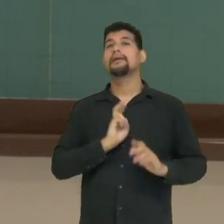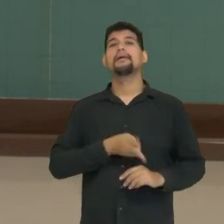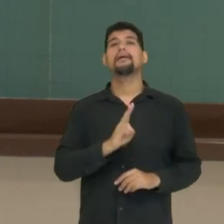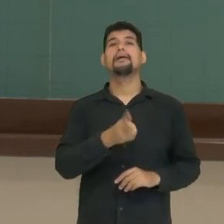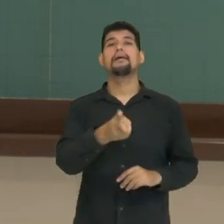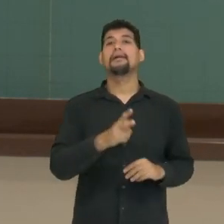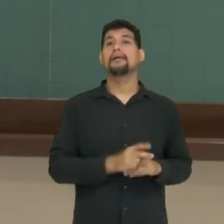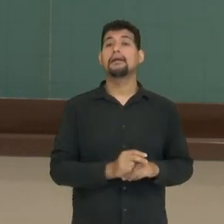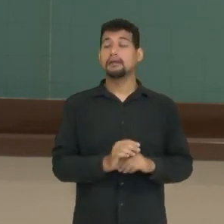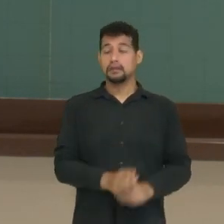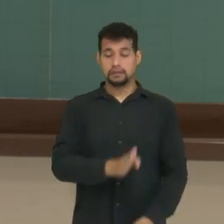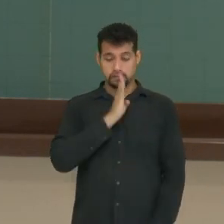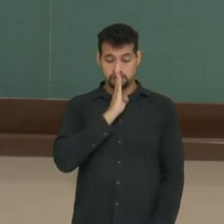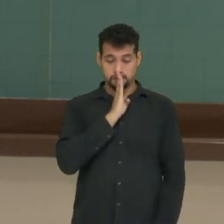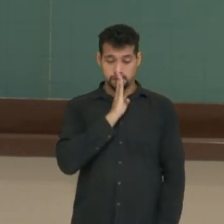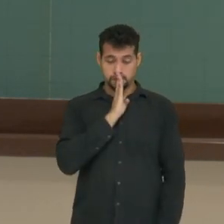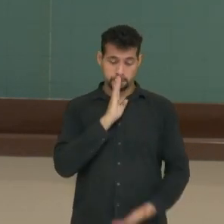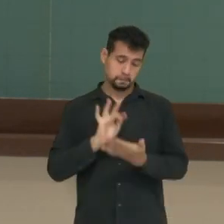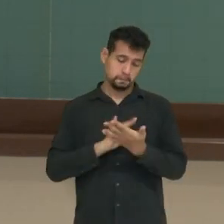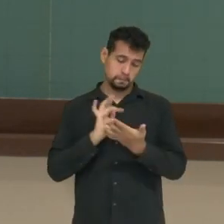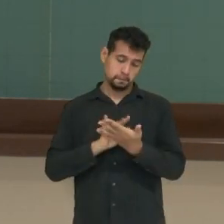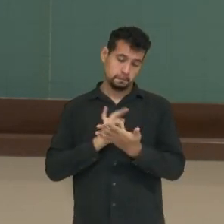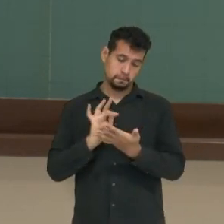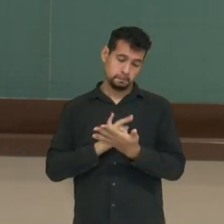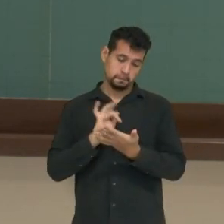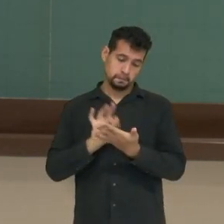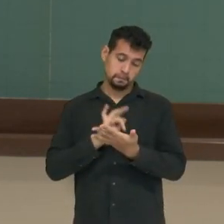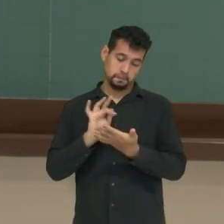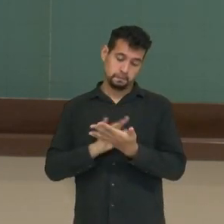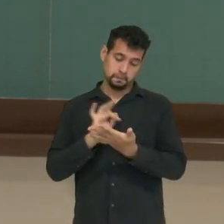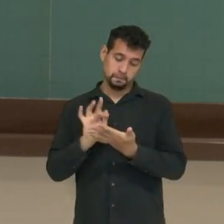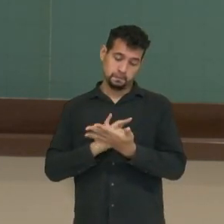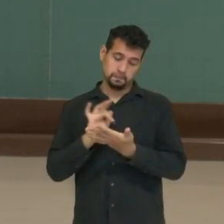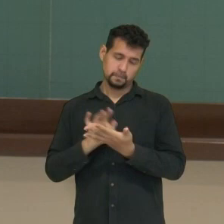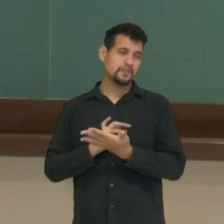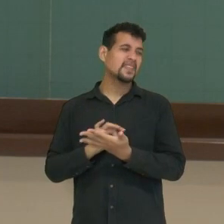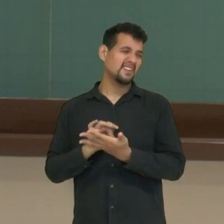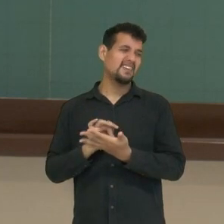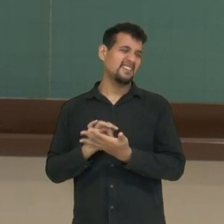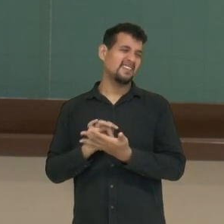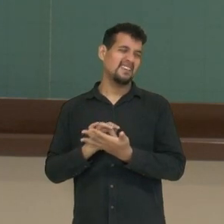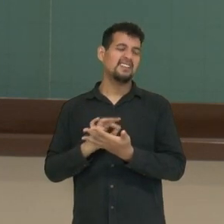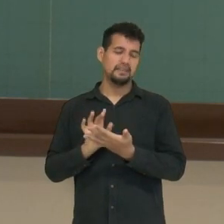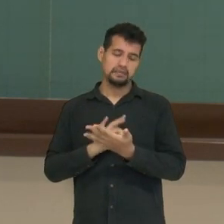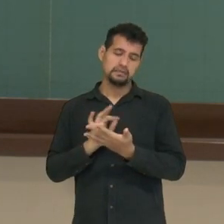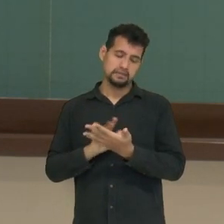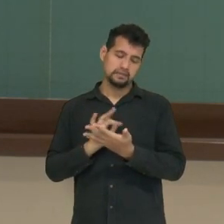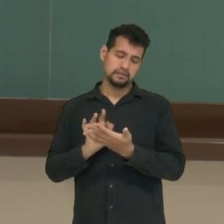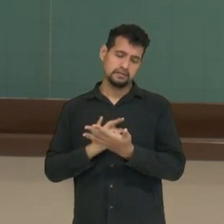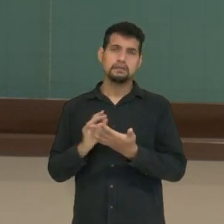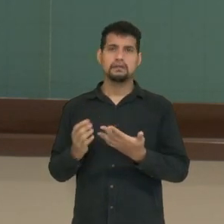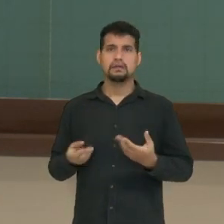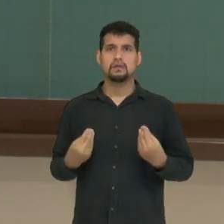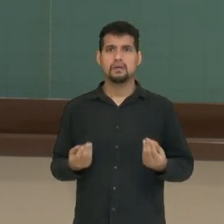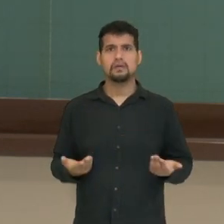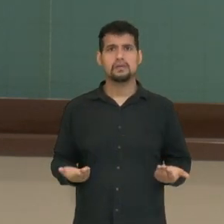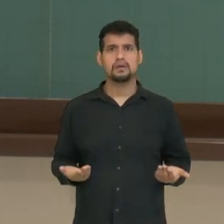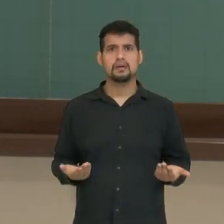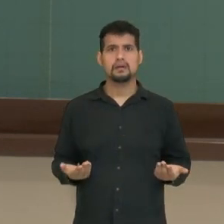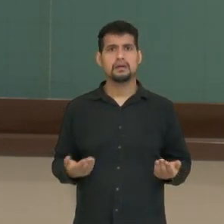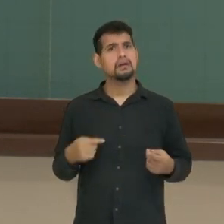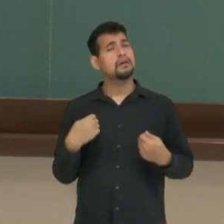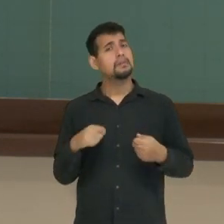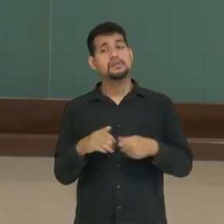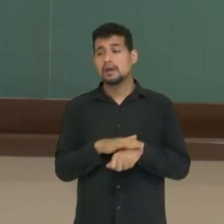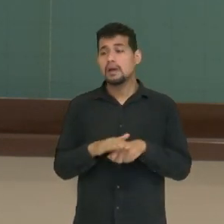todo apáticas no restaurante, vidradas na telinha. Então, eu posso dar um exemplo. Onde está o burburinho? Onde